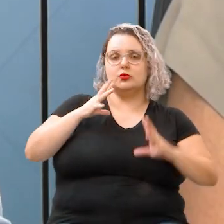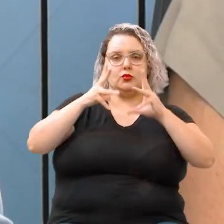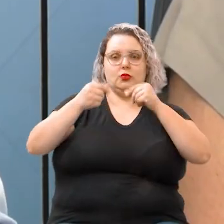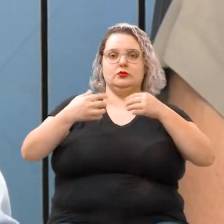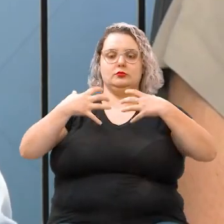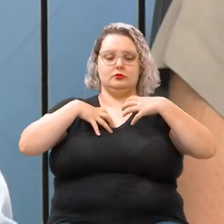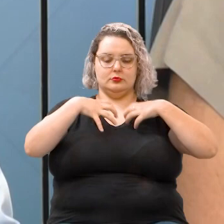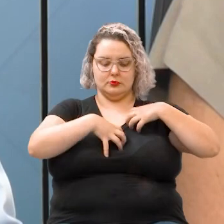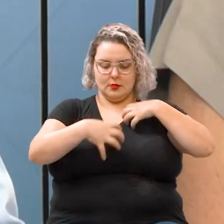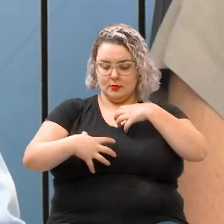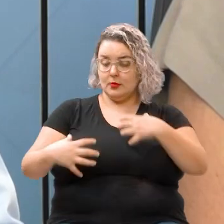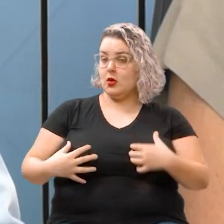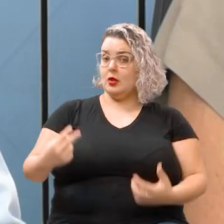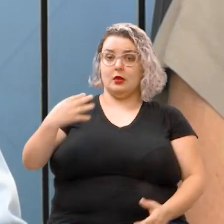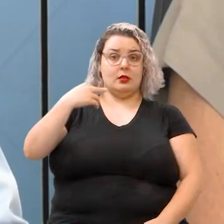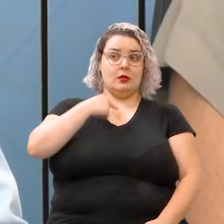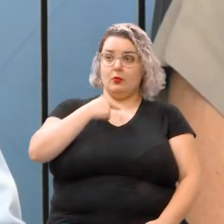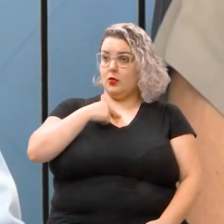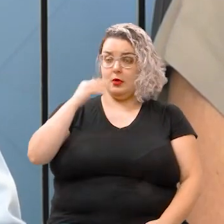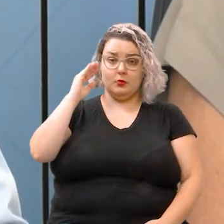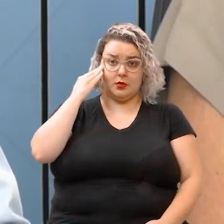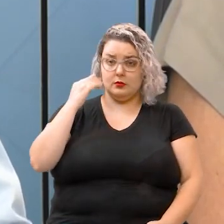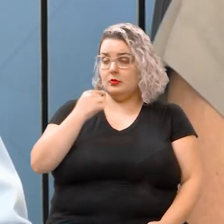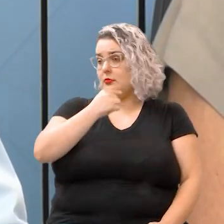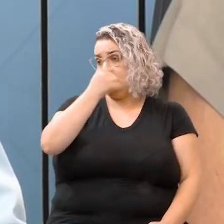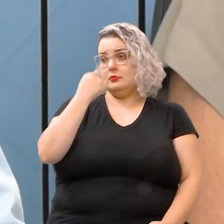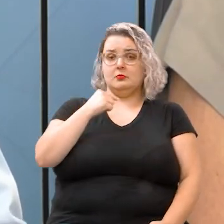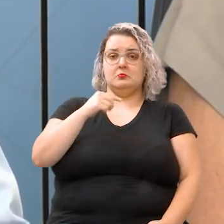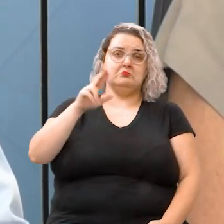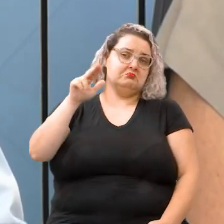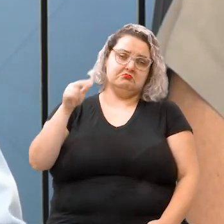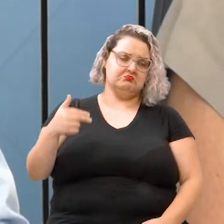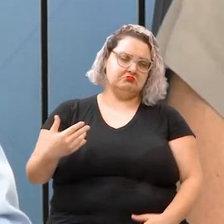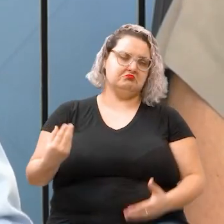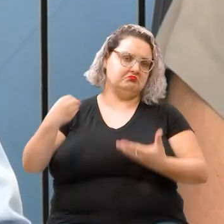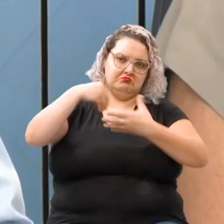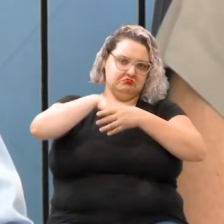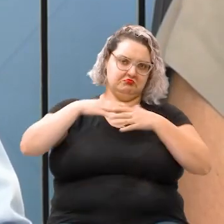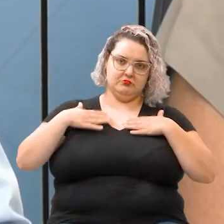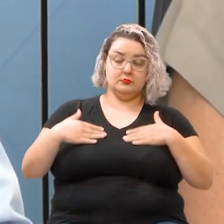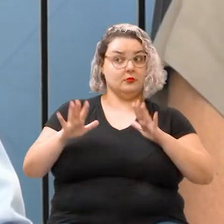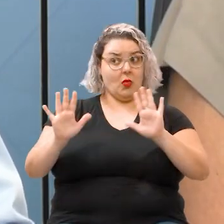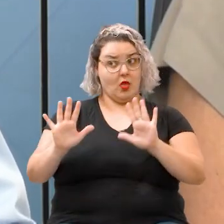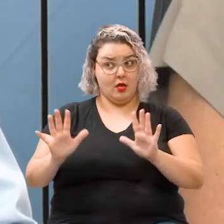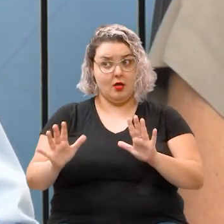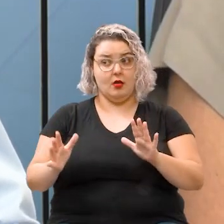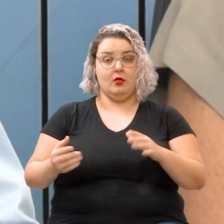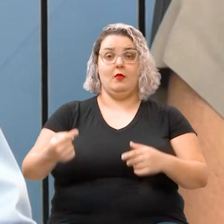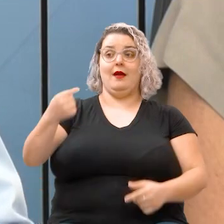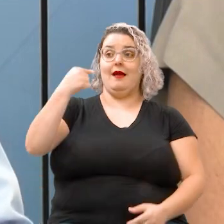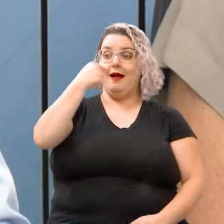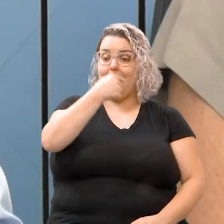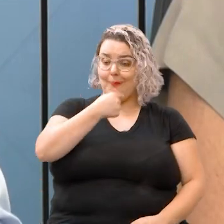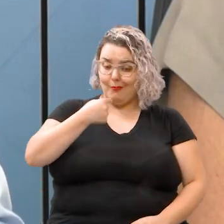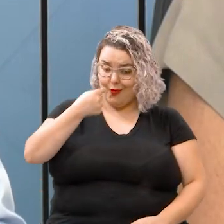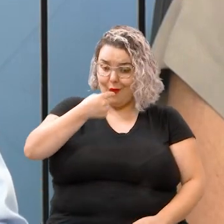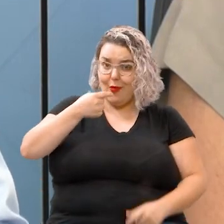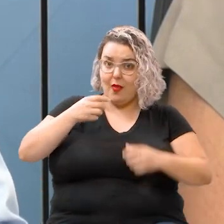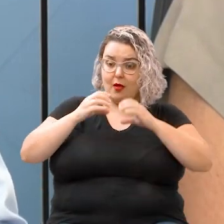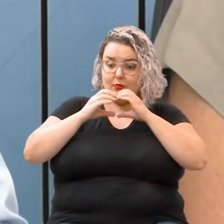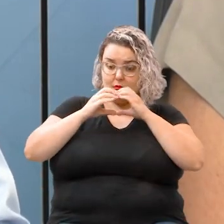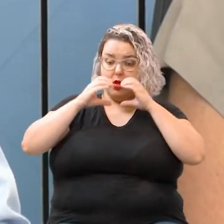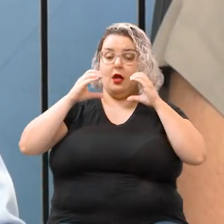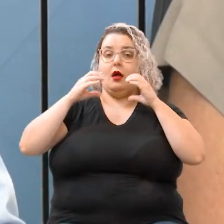A gente não pode entender a boca como uma cavidade única que não faz parte do corpo, e ela é a porta de entrada, é a maior